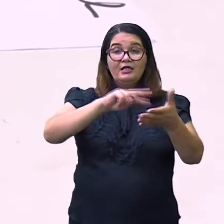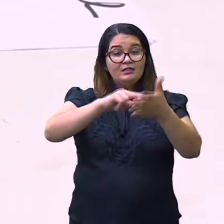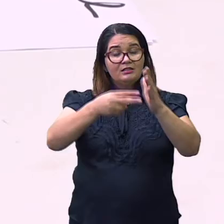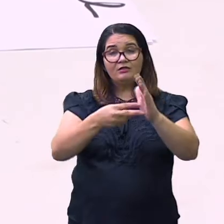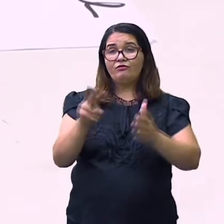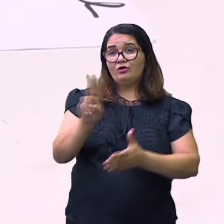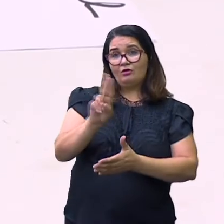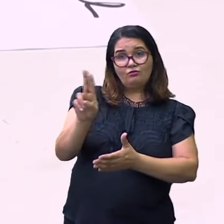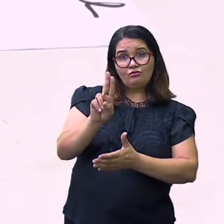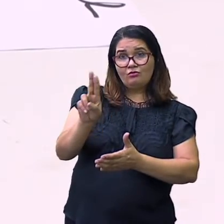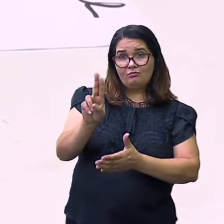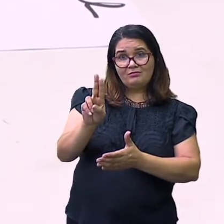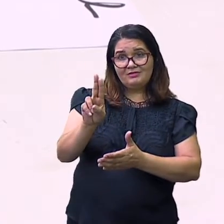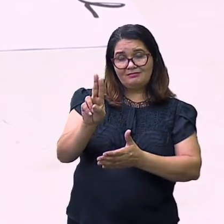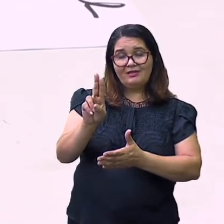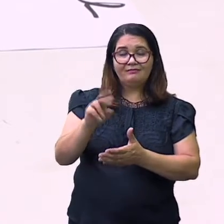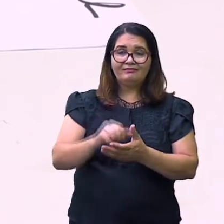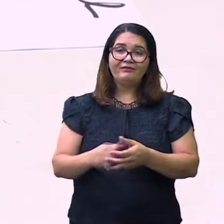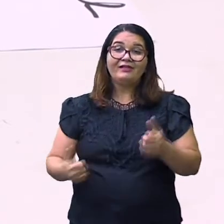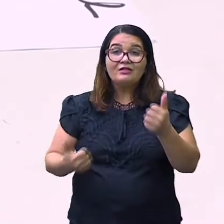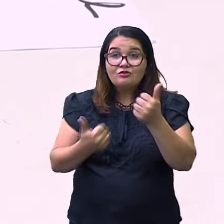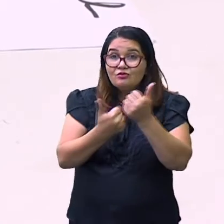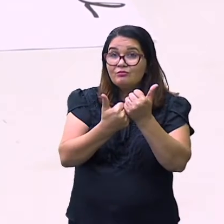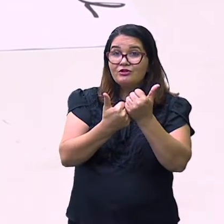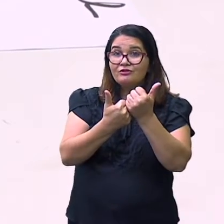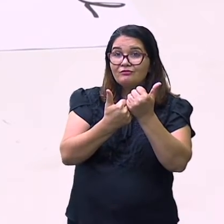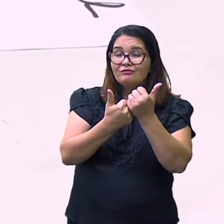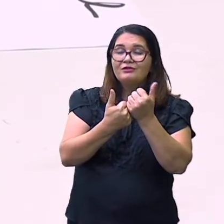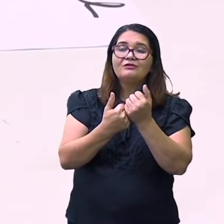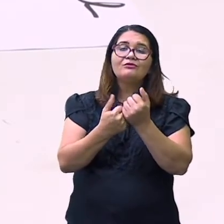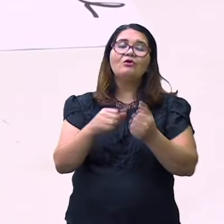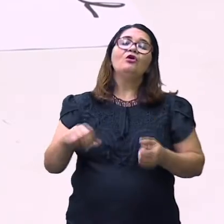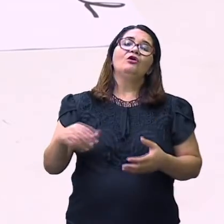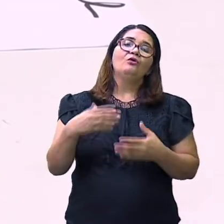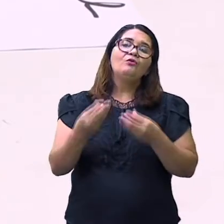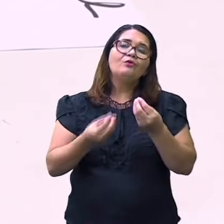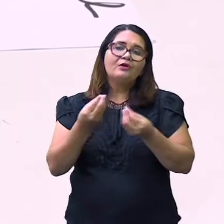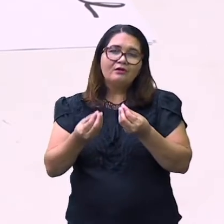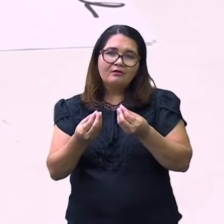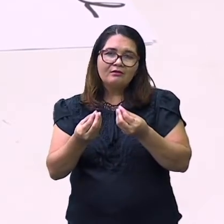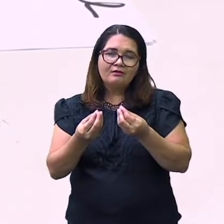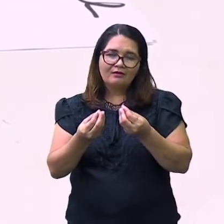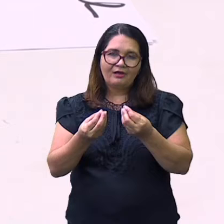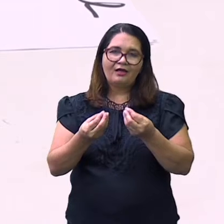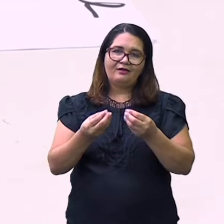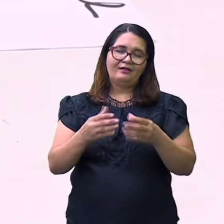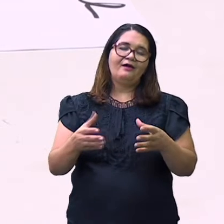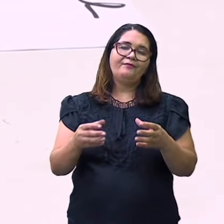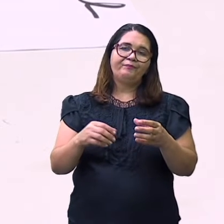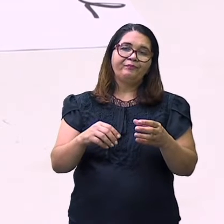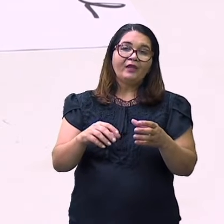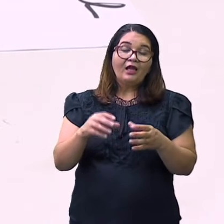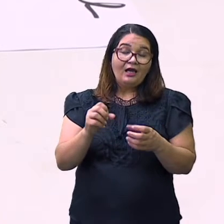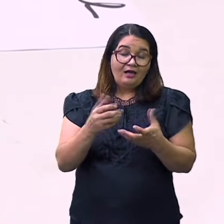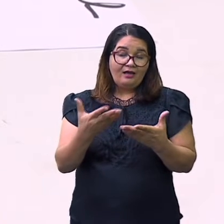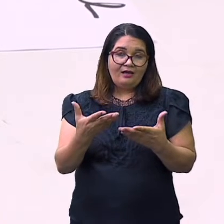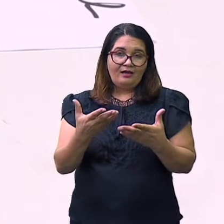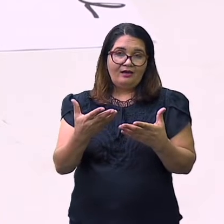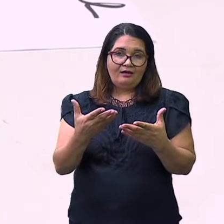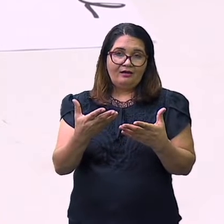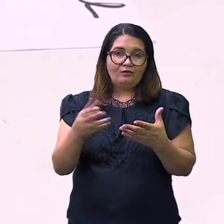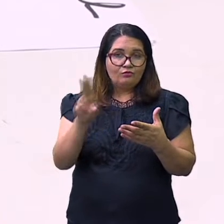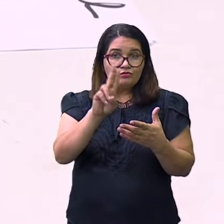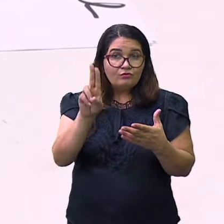O número 1 vai estar se referindo à nossa parede celular. E aí, depois